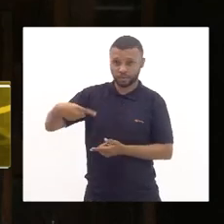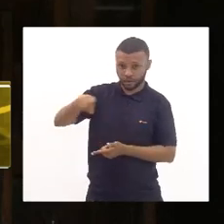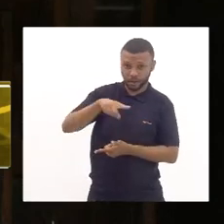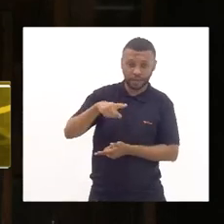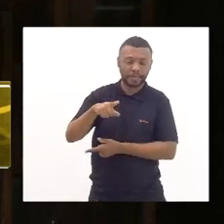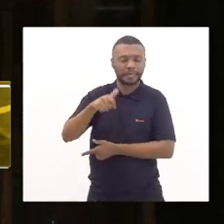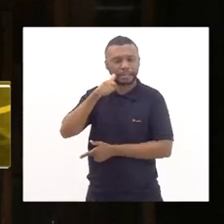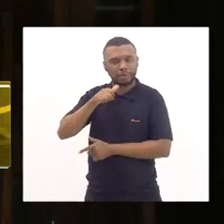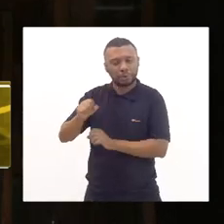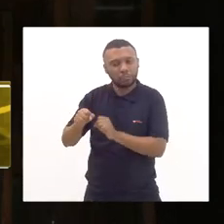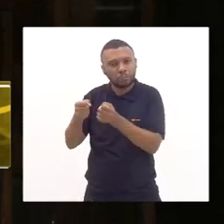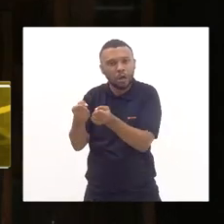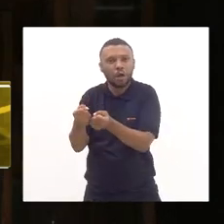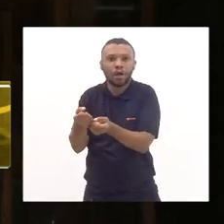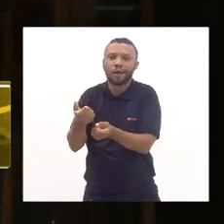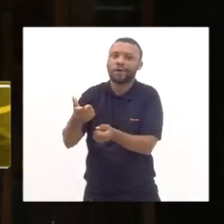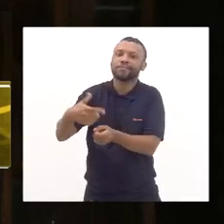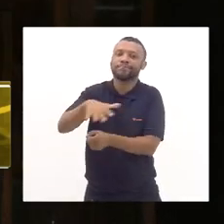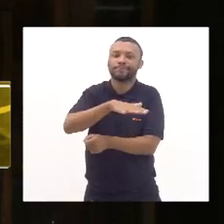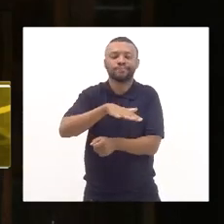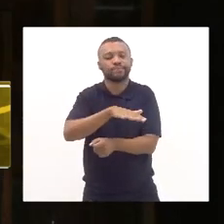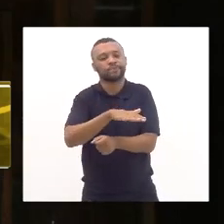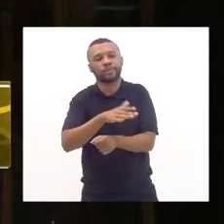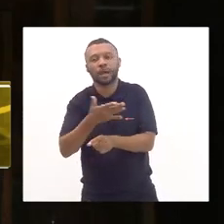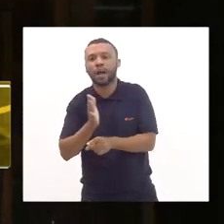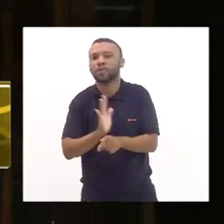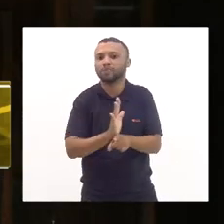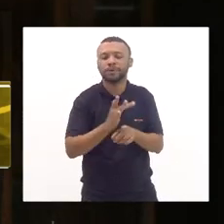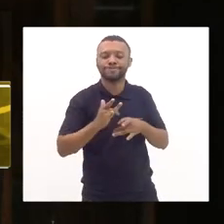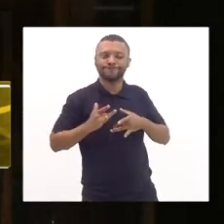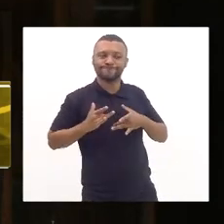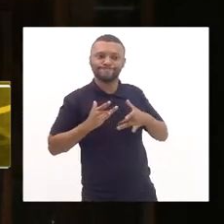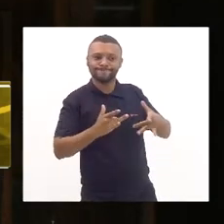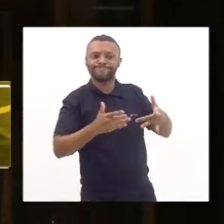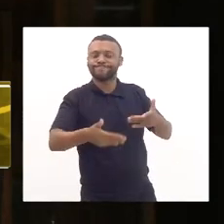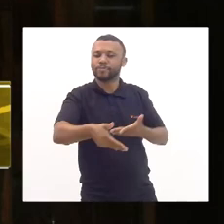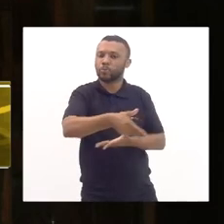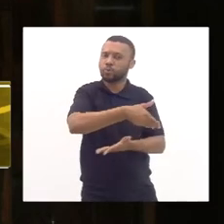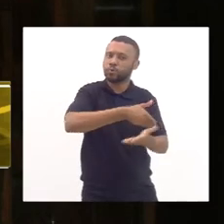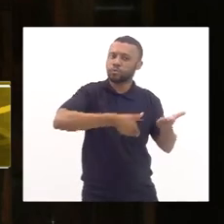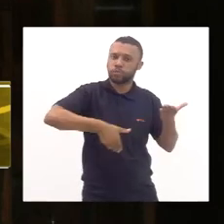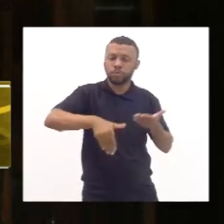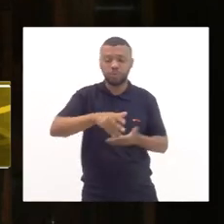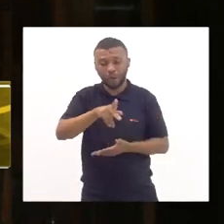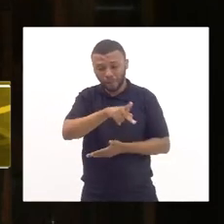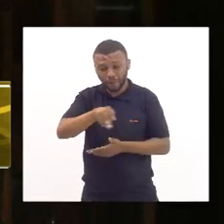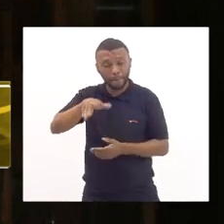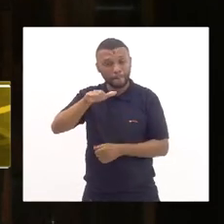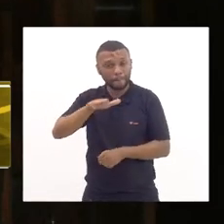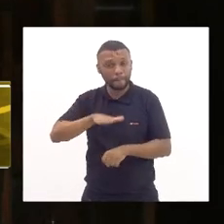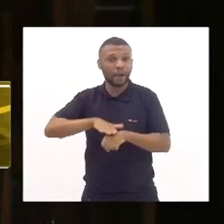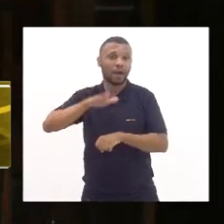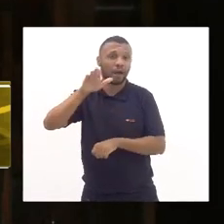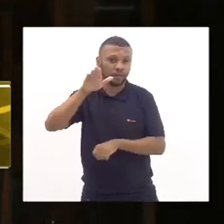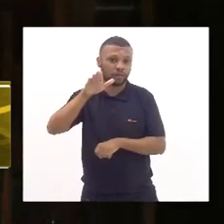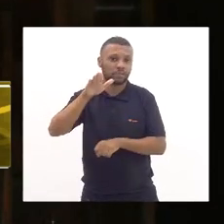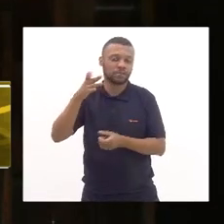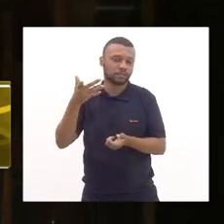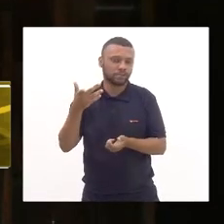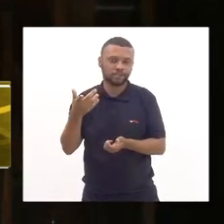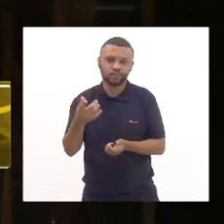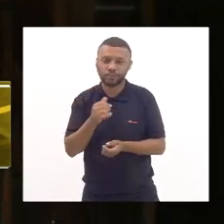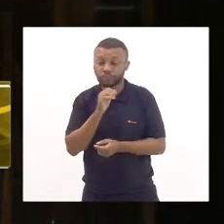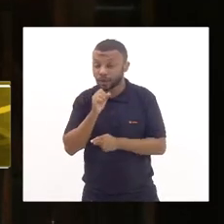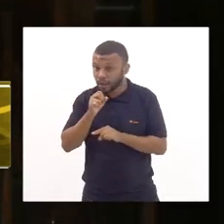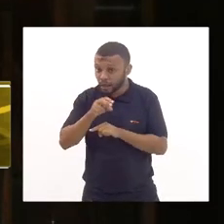se dedica aos seus alunos. Ela se entrega, ela é mais do que uma professora, né? Ela entra para dar a